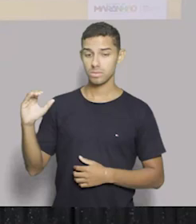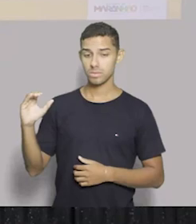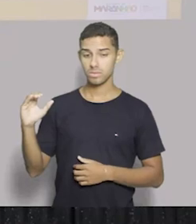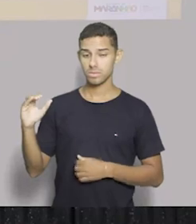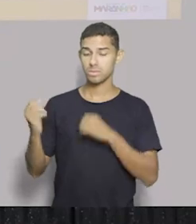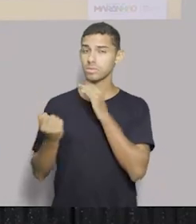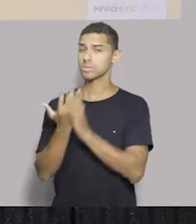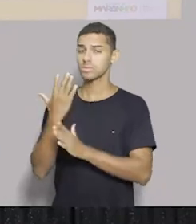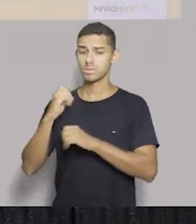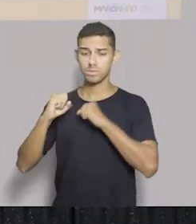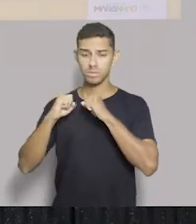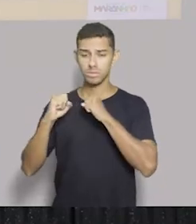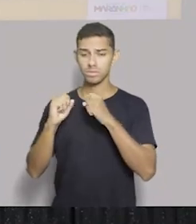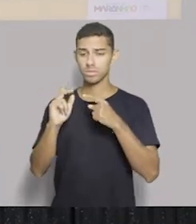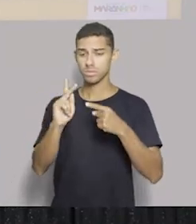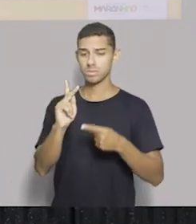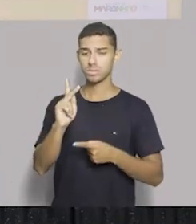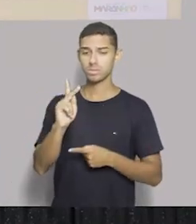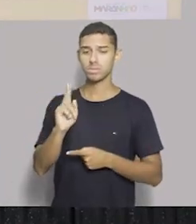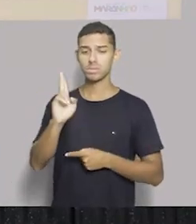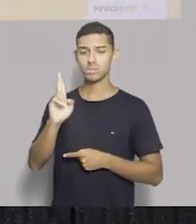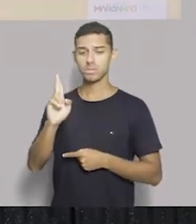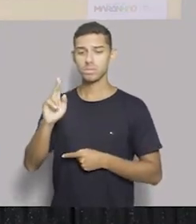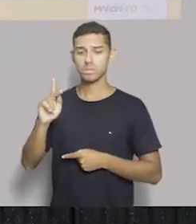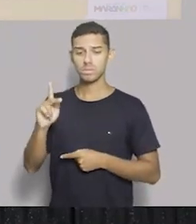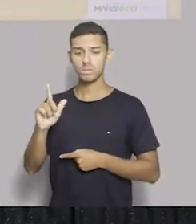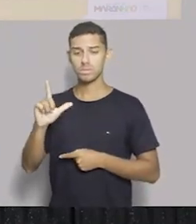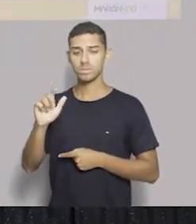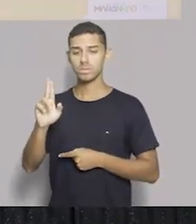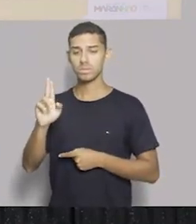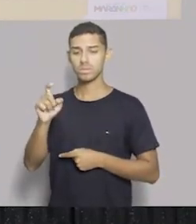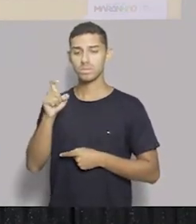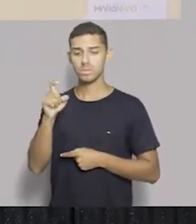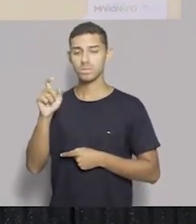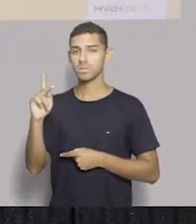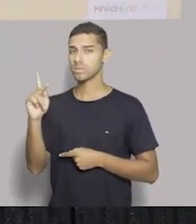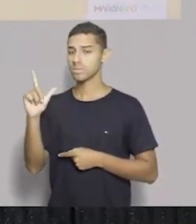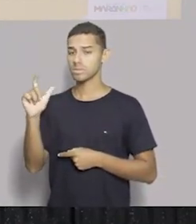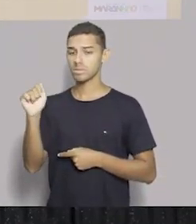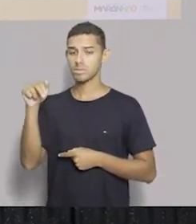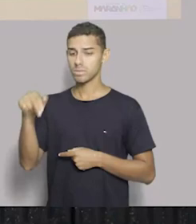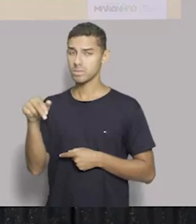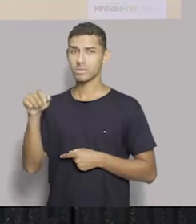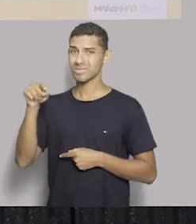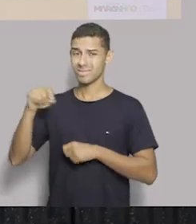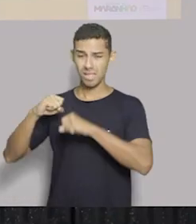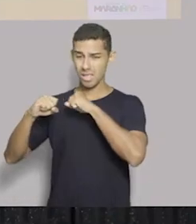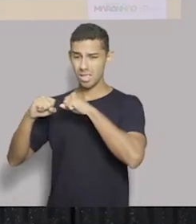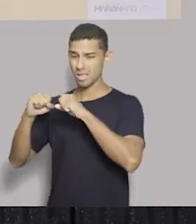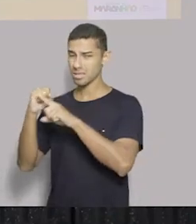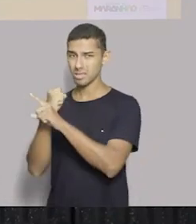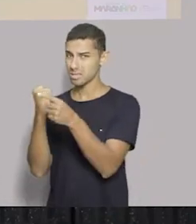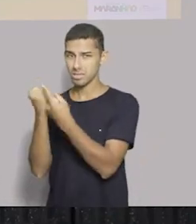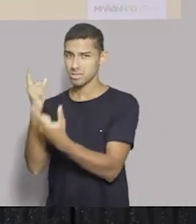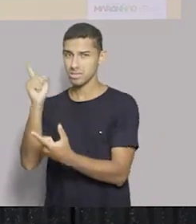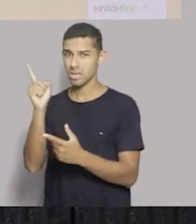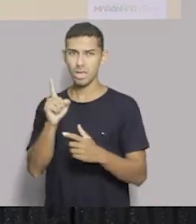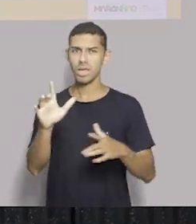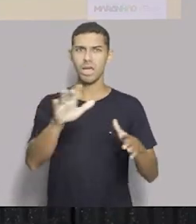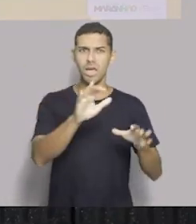criação do movimento pessoal kukoscano é um movimento social com os clã é aquela organização